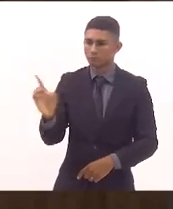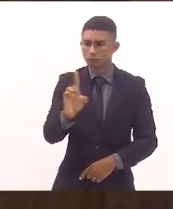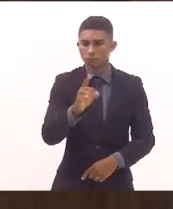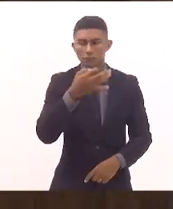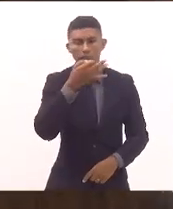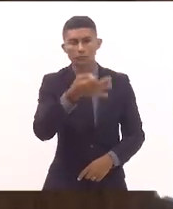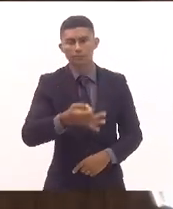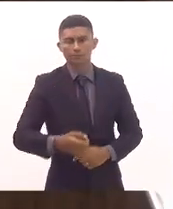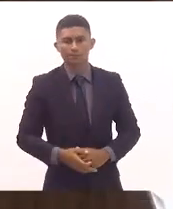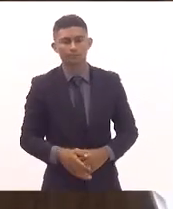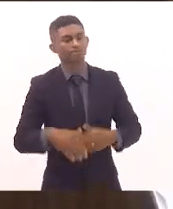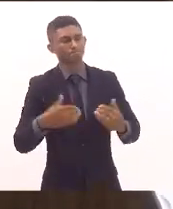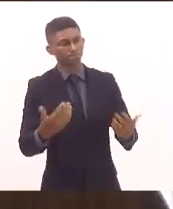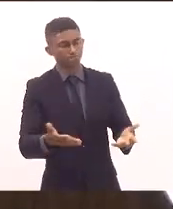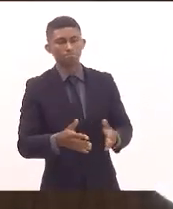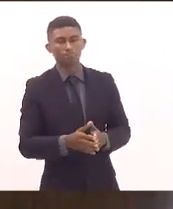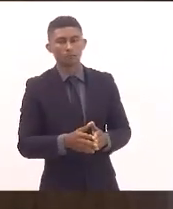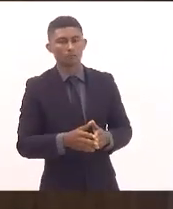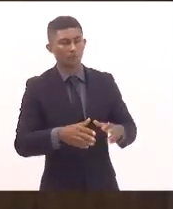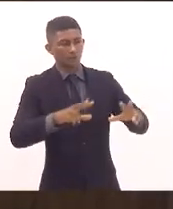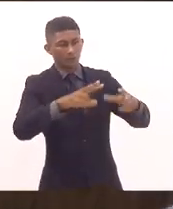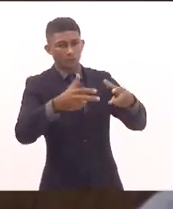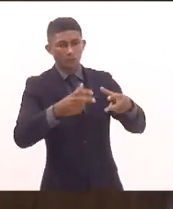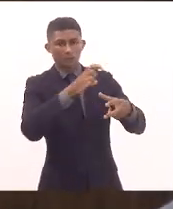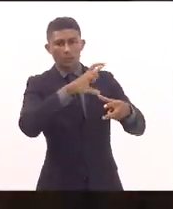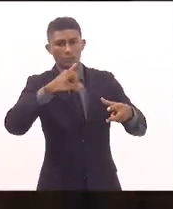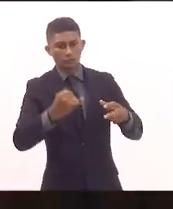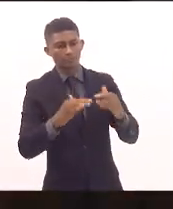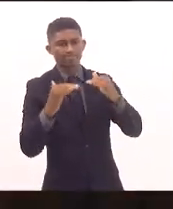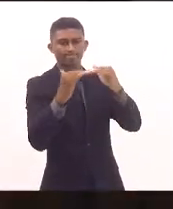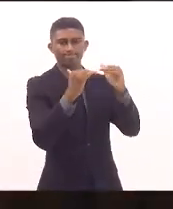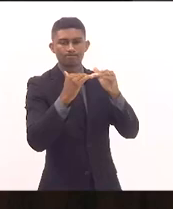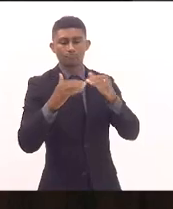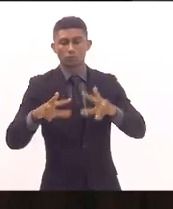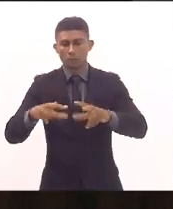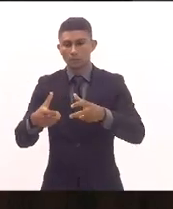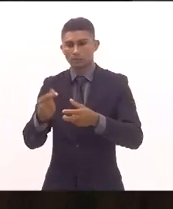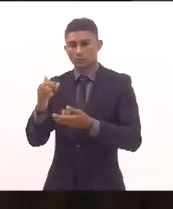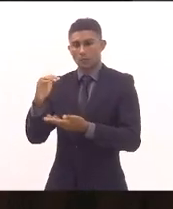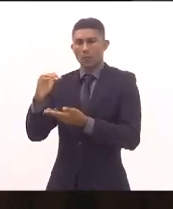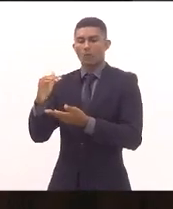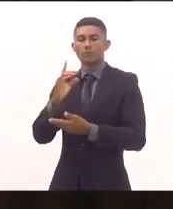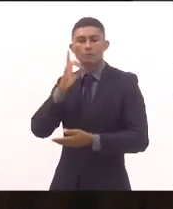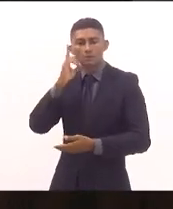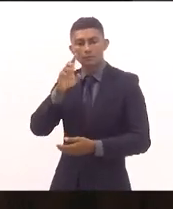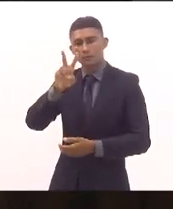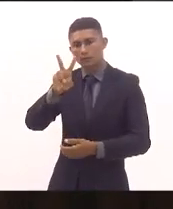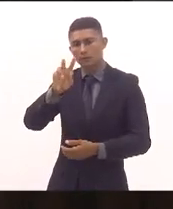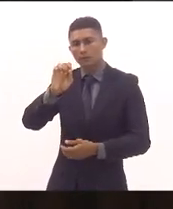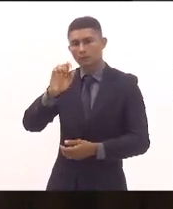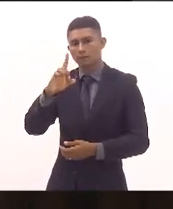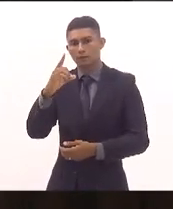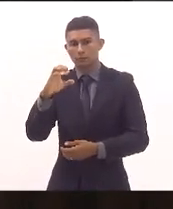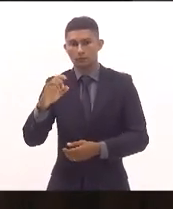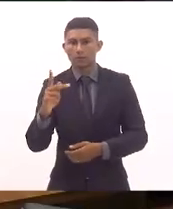Senhor presidente, no mérito, acompanho o parecer da CCJ. Pela Economia, deputado Valdeir Carneiro.